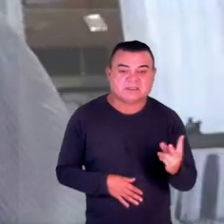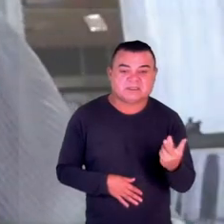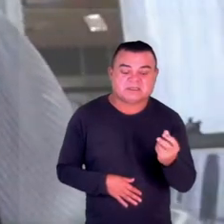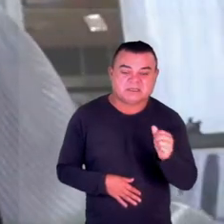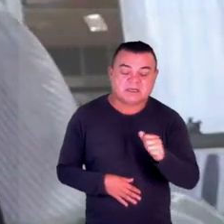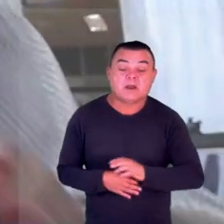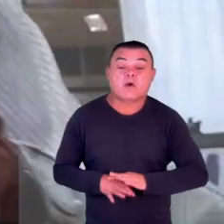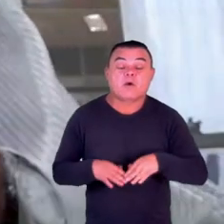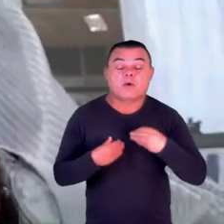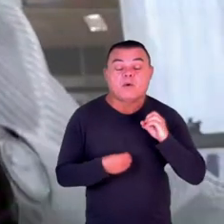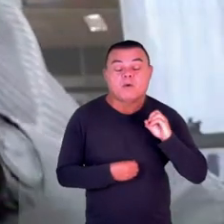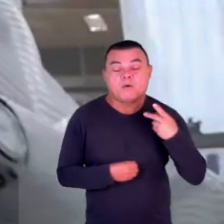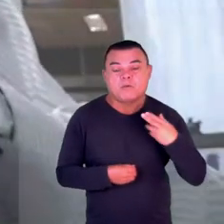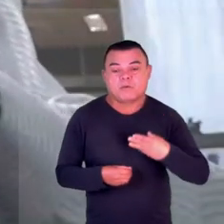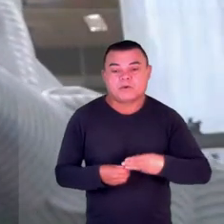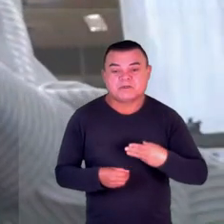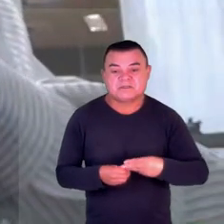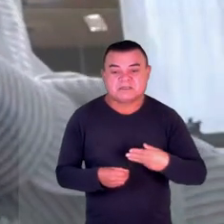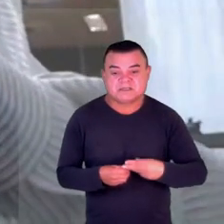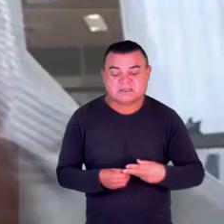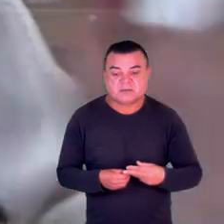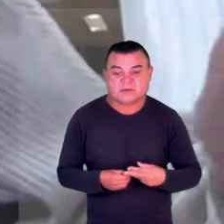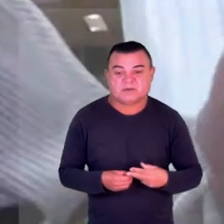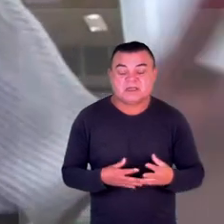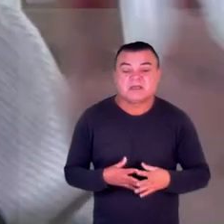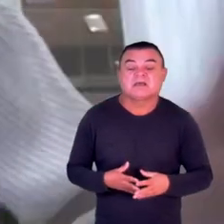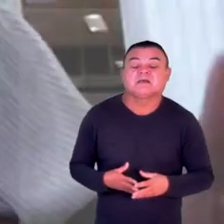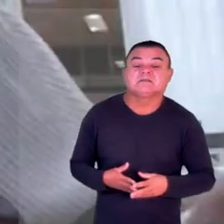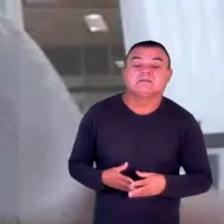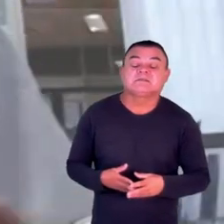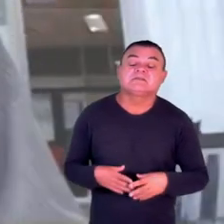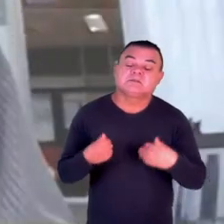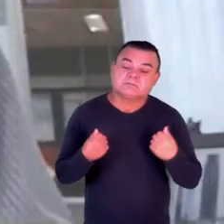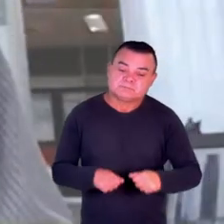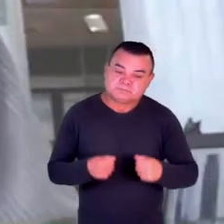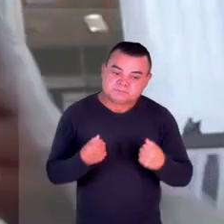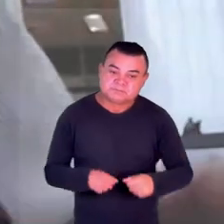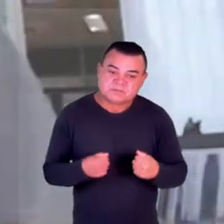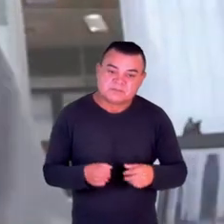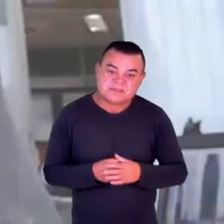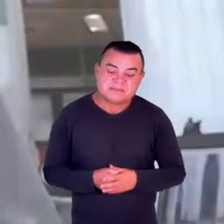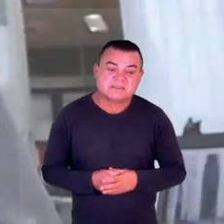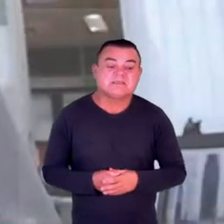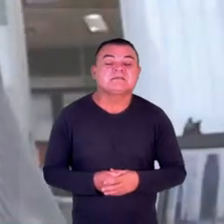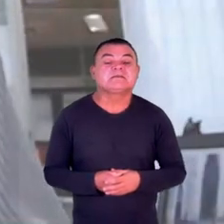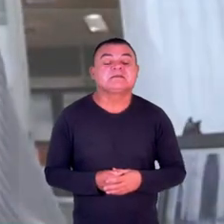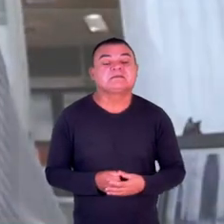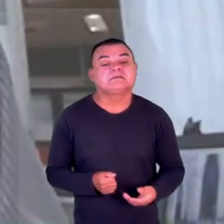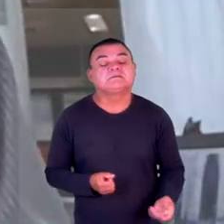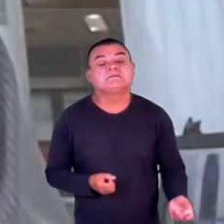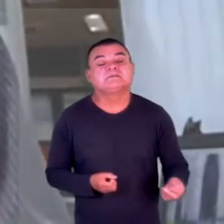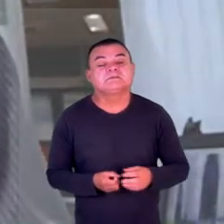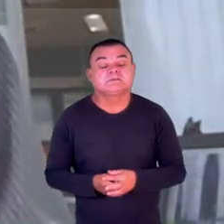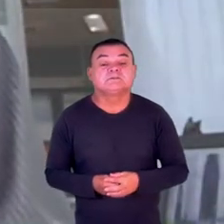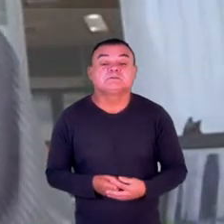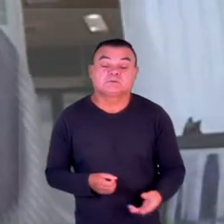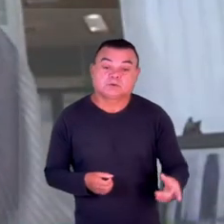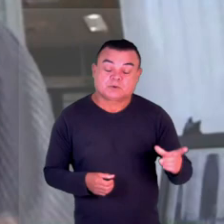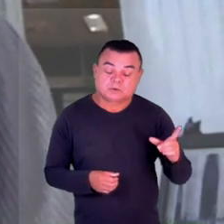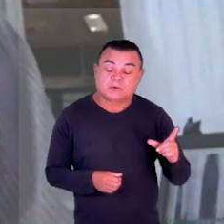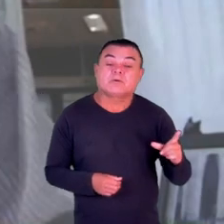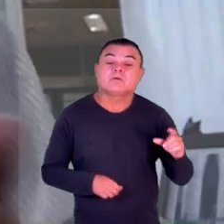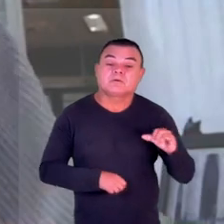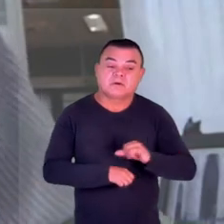municípios a eh absoluta necessidade de realocação dessas dessas pessoas